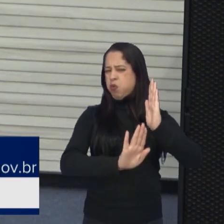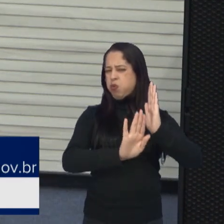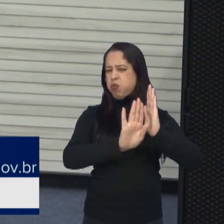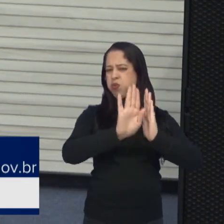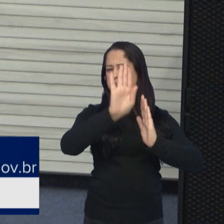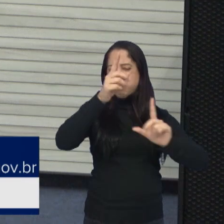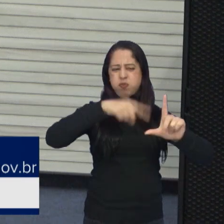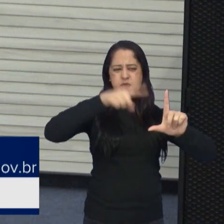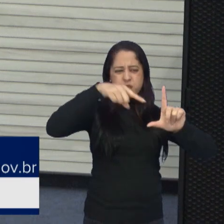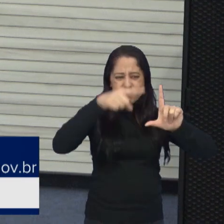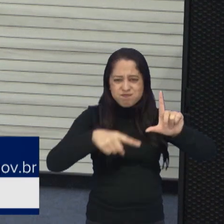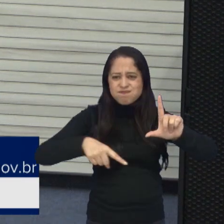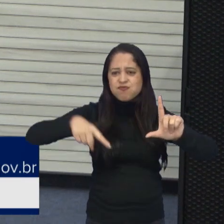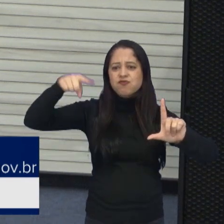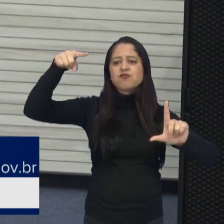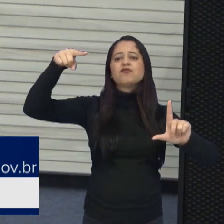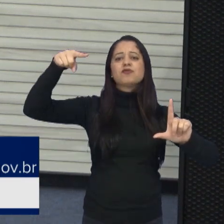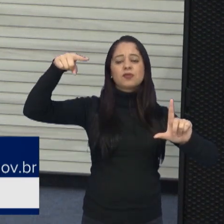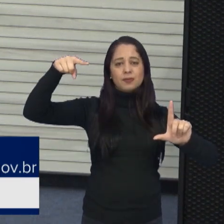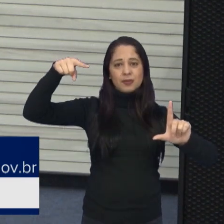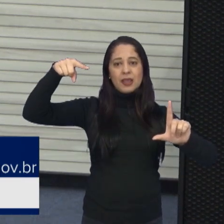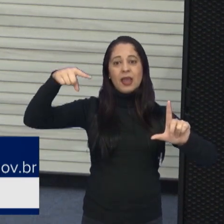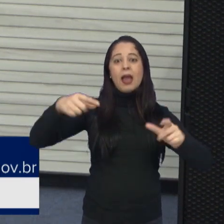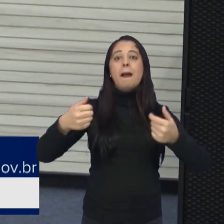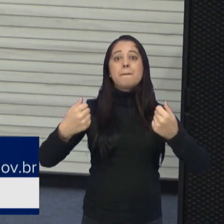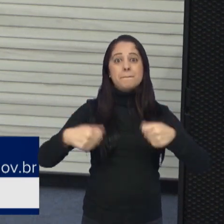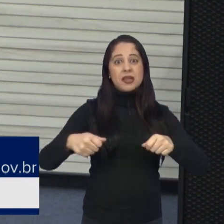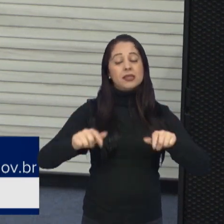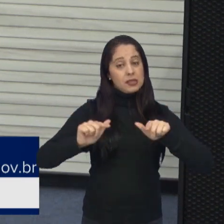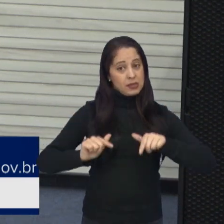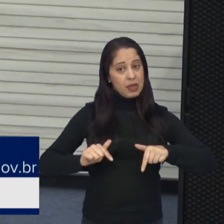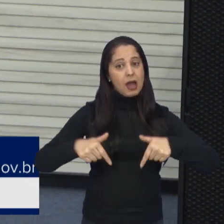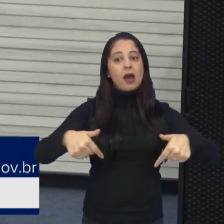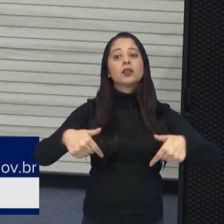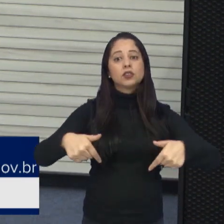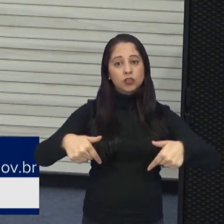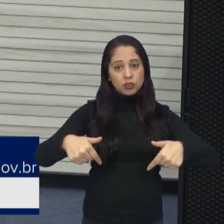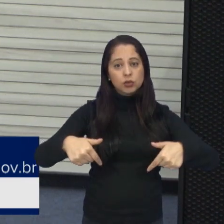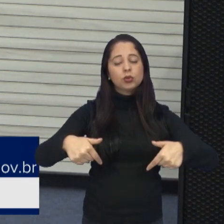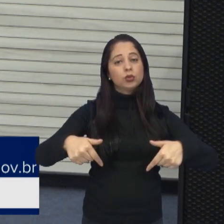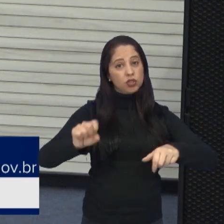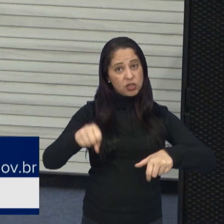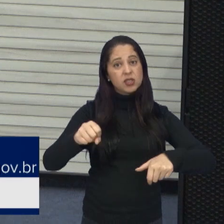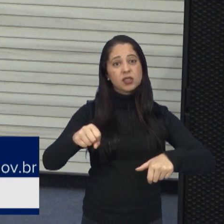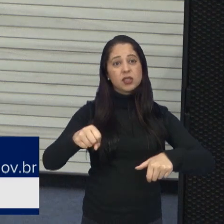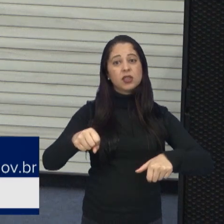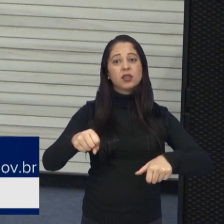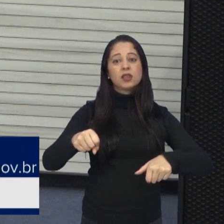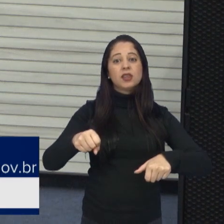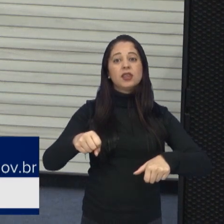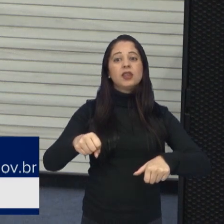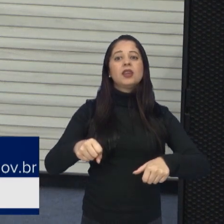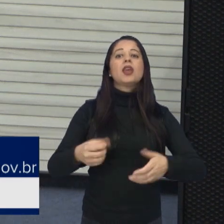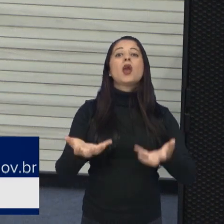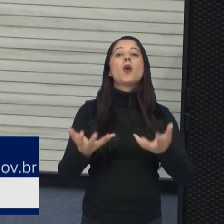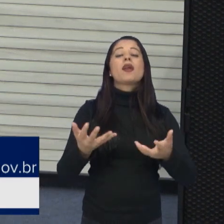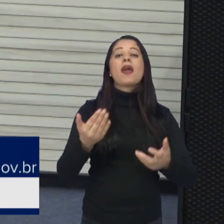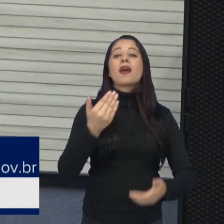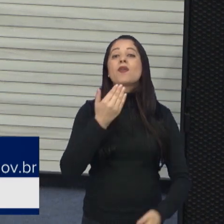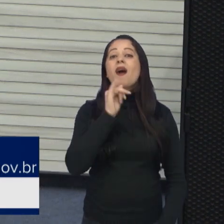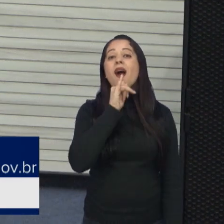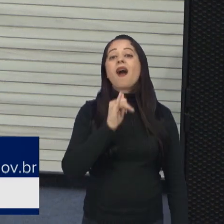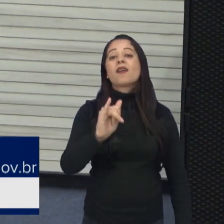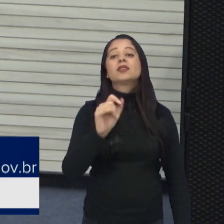né? E tem que ter as políticas, como foi a prefeitura fez, como vários bancos fizeram. E quero aqui